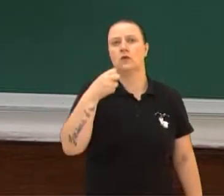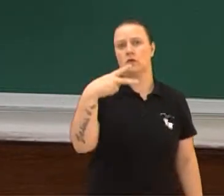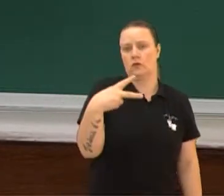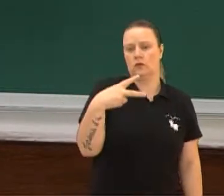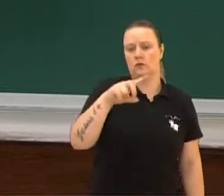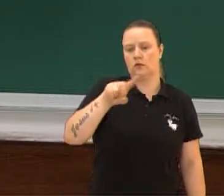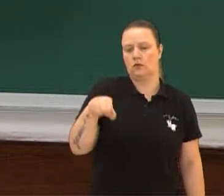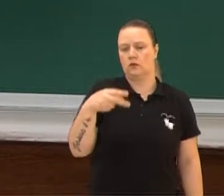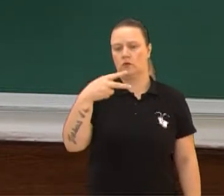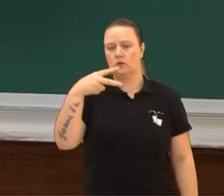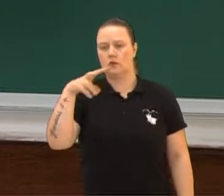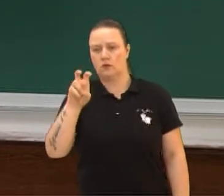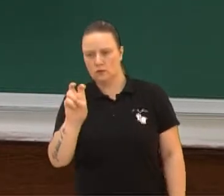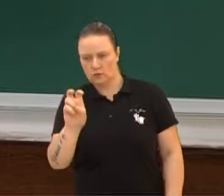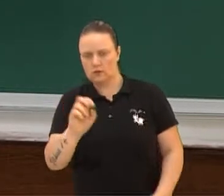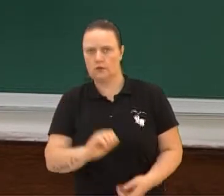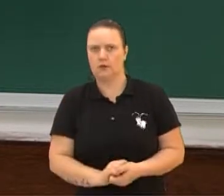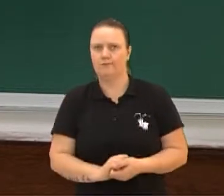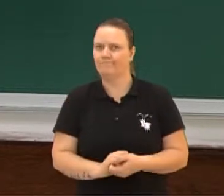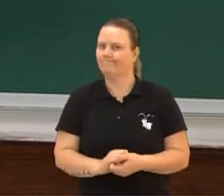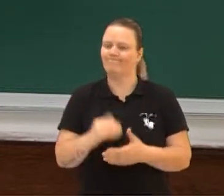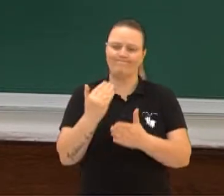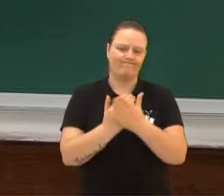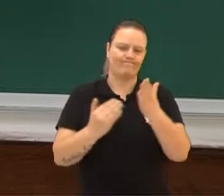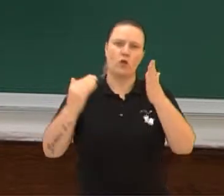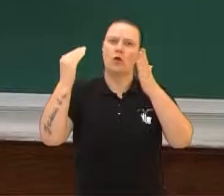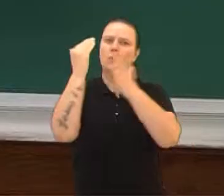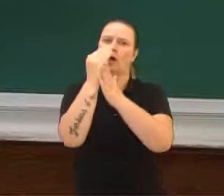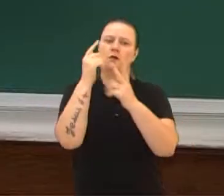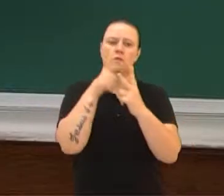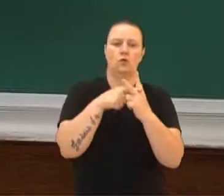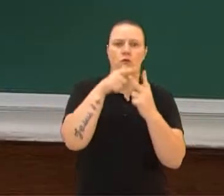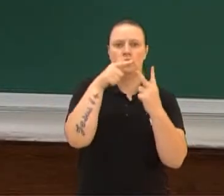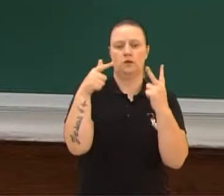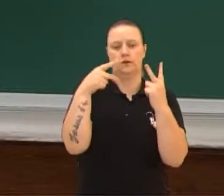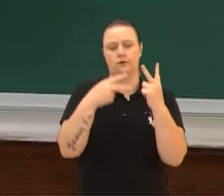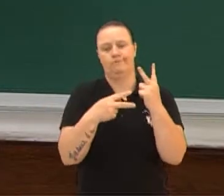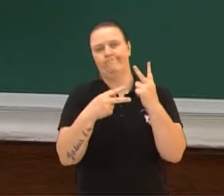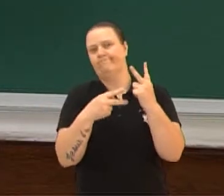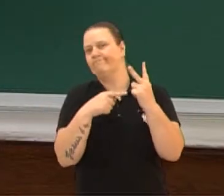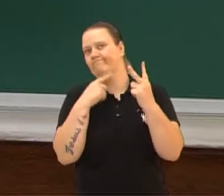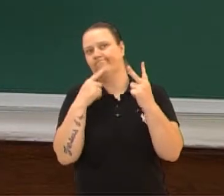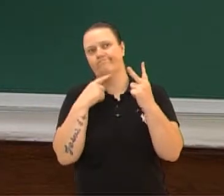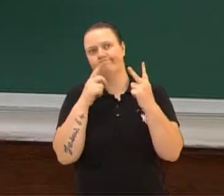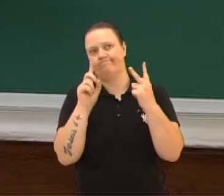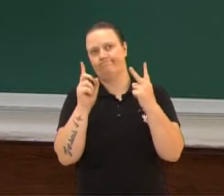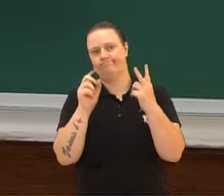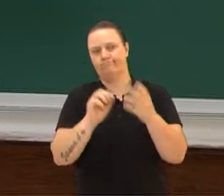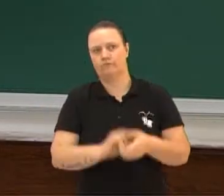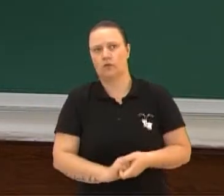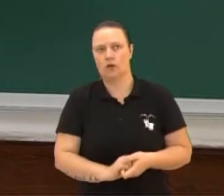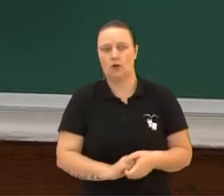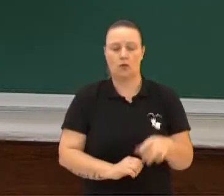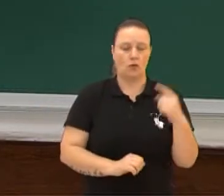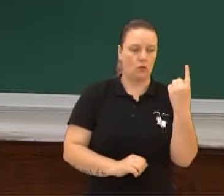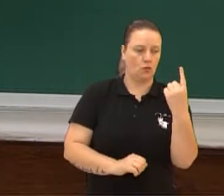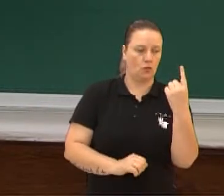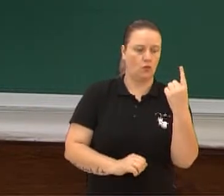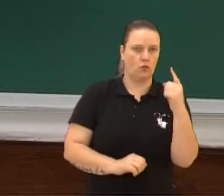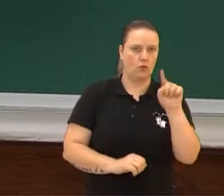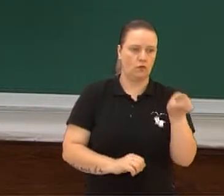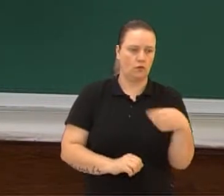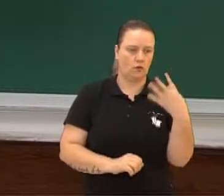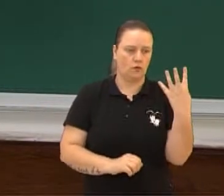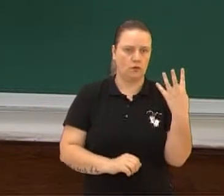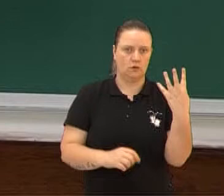2,25. Então, ele já ultrapassa a raiz de 2. Então, ele está, né, entre 1,4